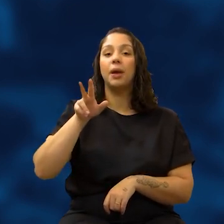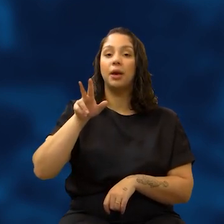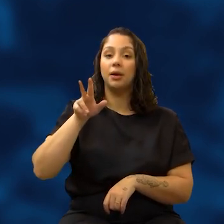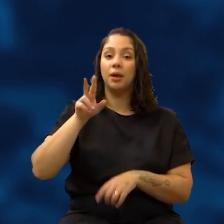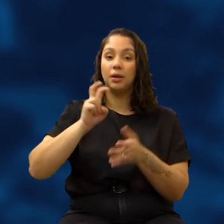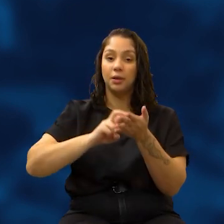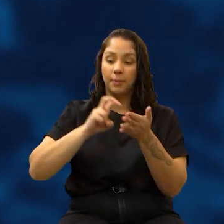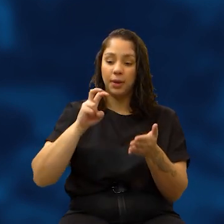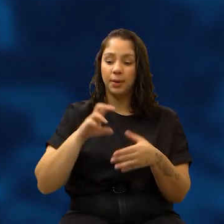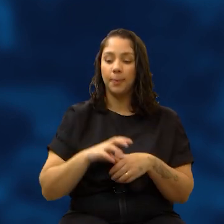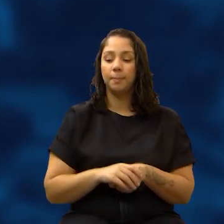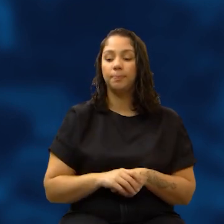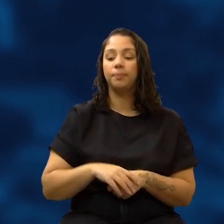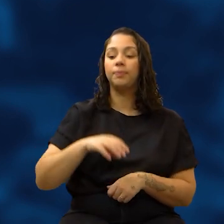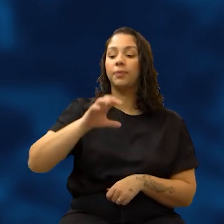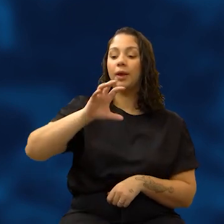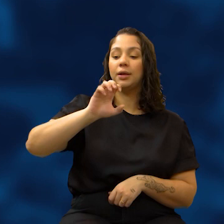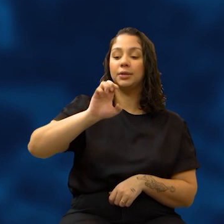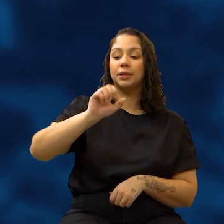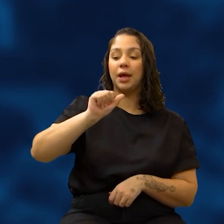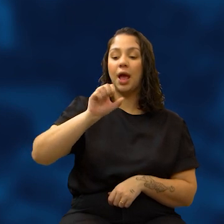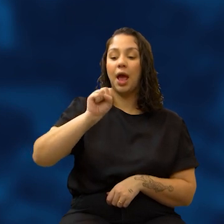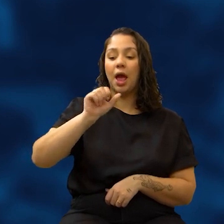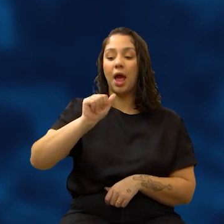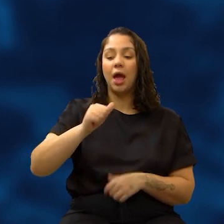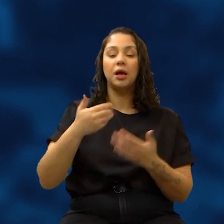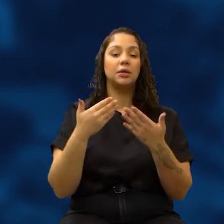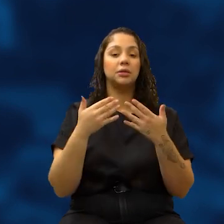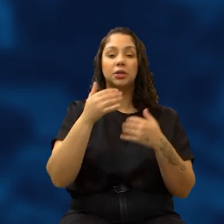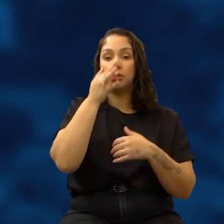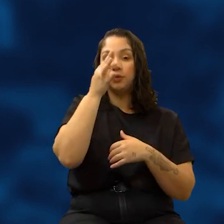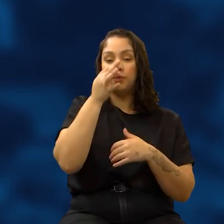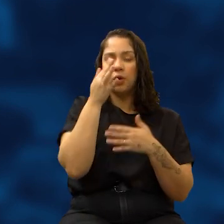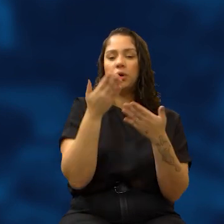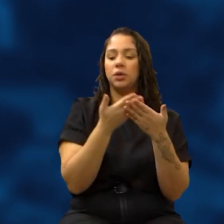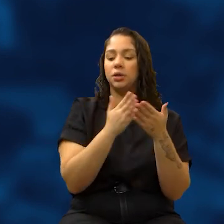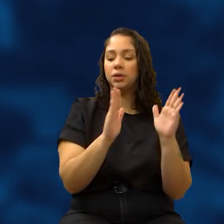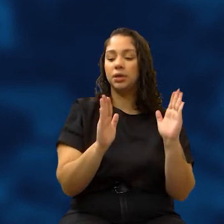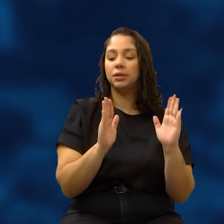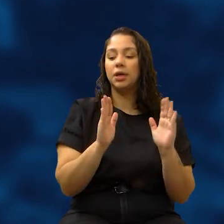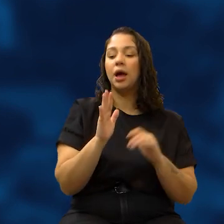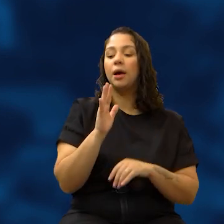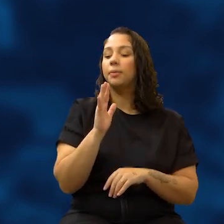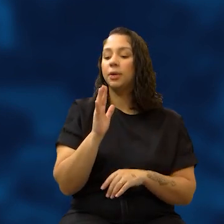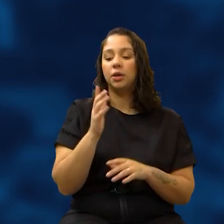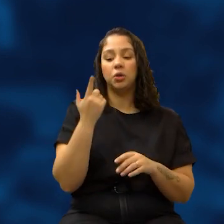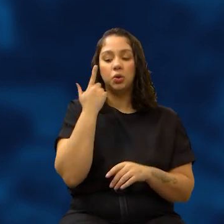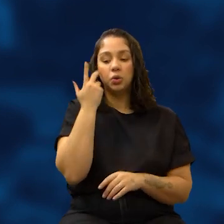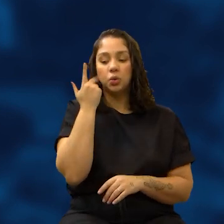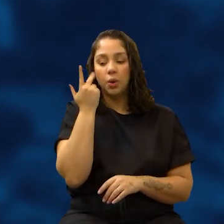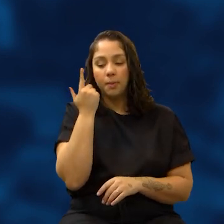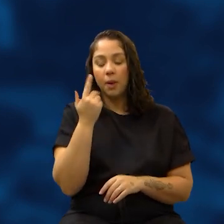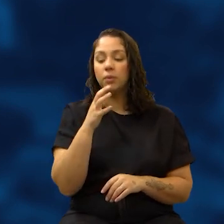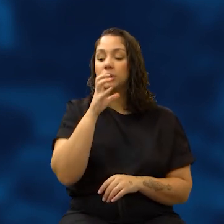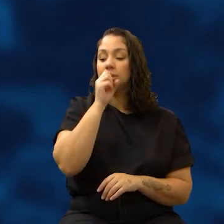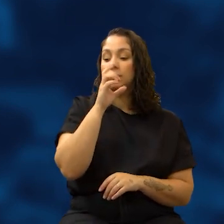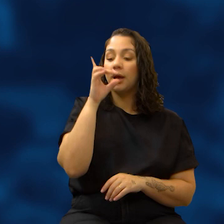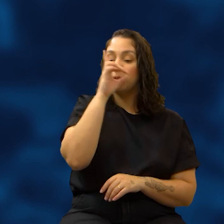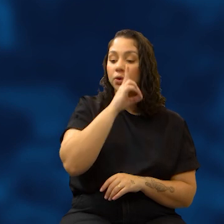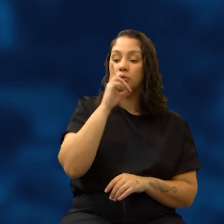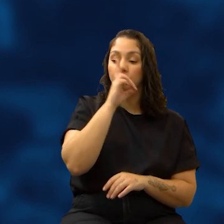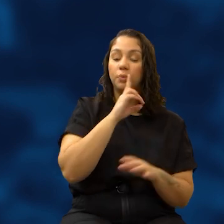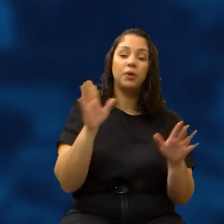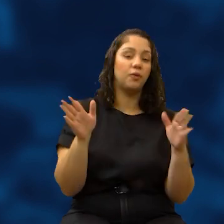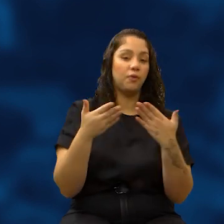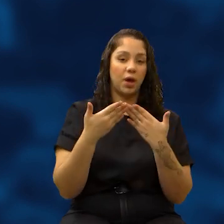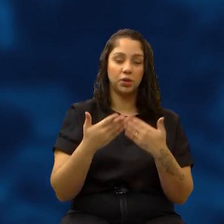Na Ceasa Campinas, o Mercado de Flores abre neste feriado das 8 horas da manhã à 1 da tarde. No sábado